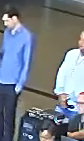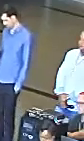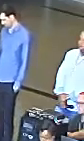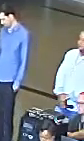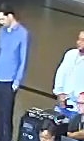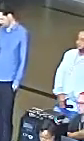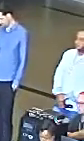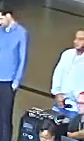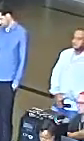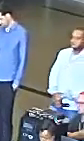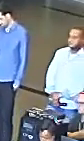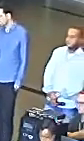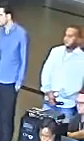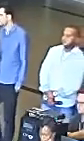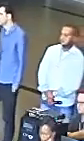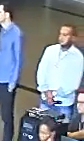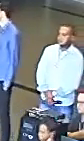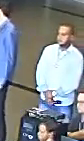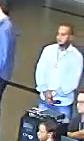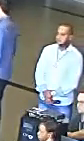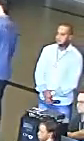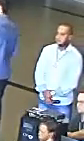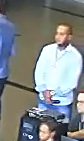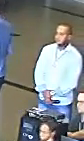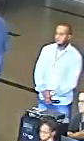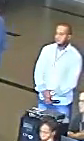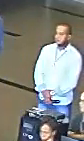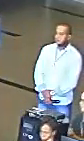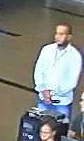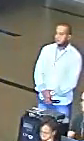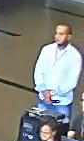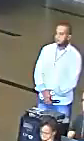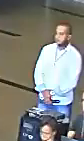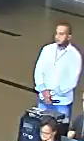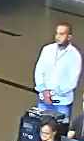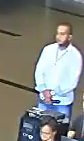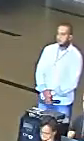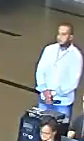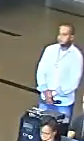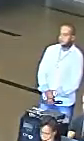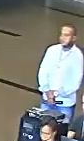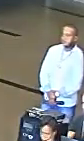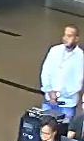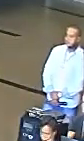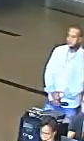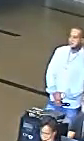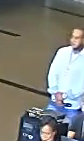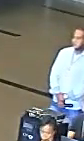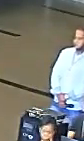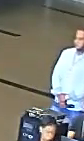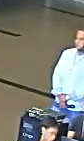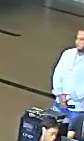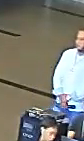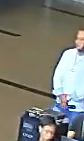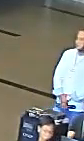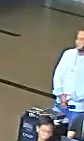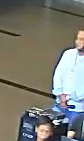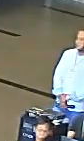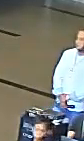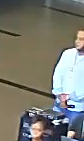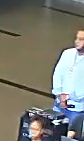que pode ser rampa tem algumas uma série de equipamentos mas quando a gente fala em acessibilidade muitos pensam já em em